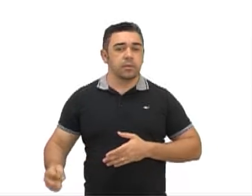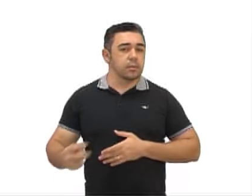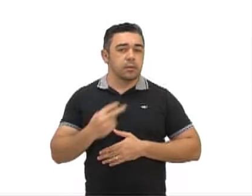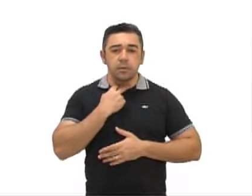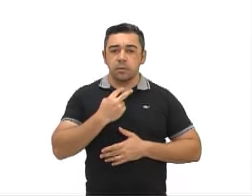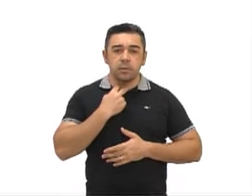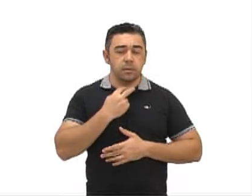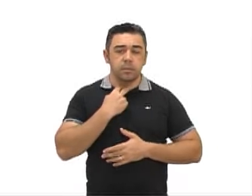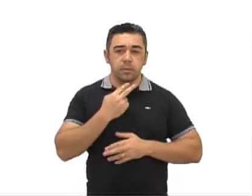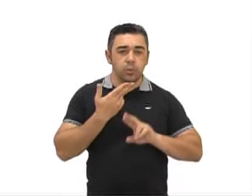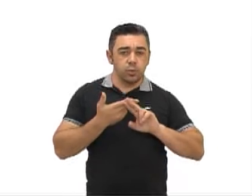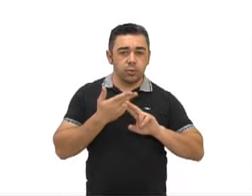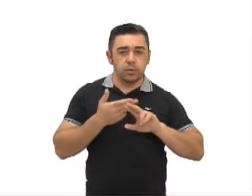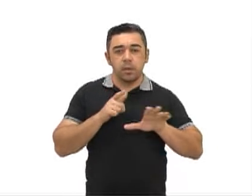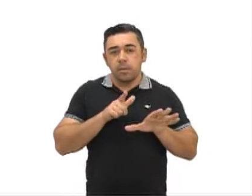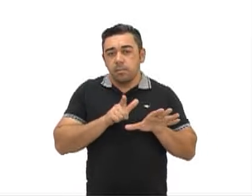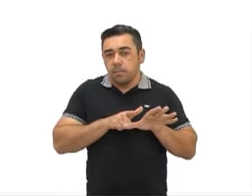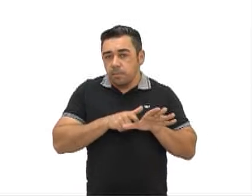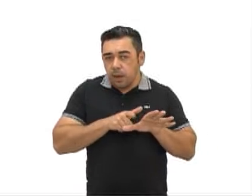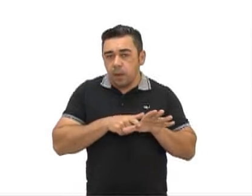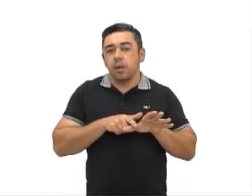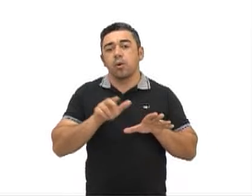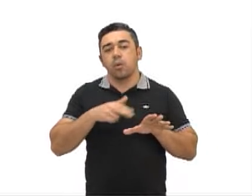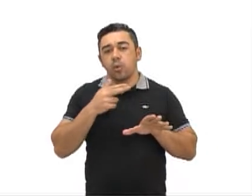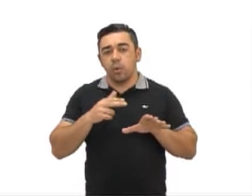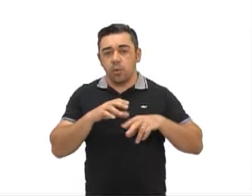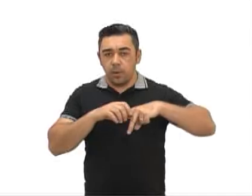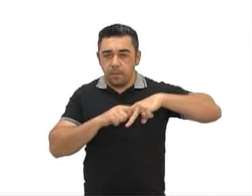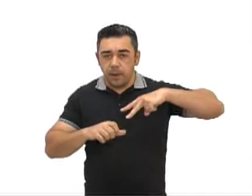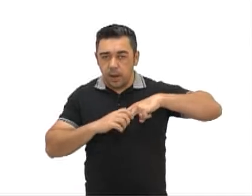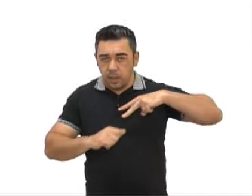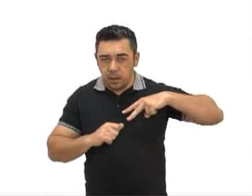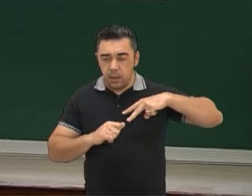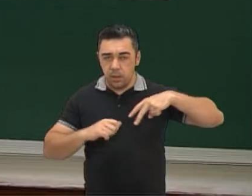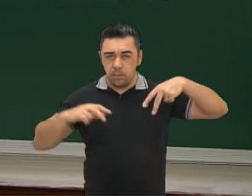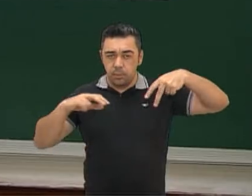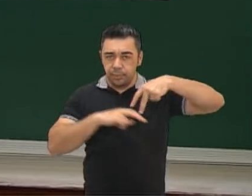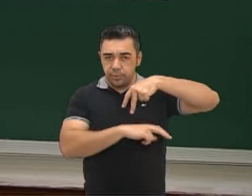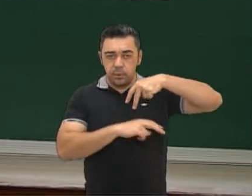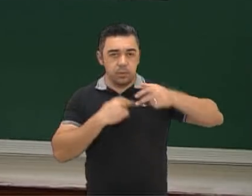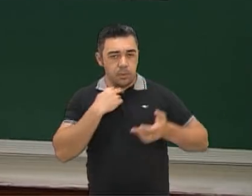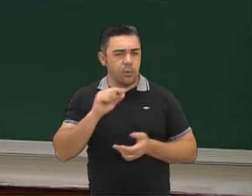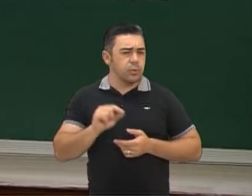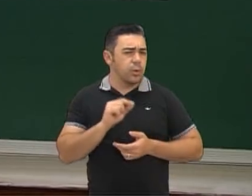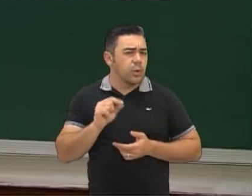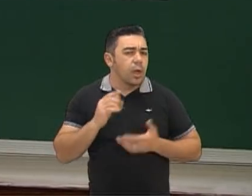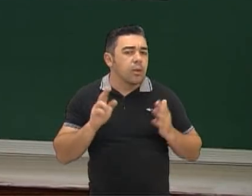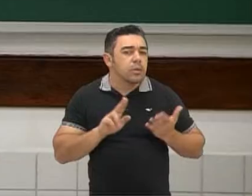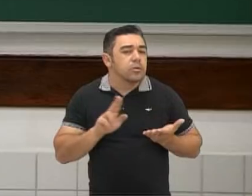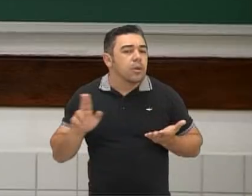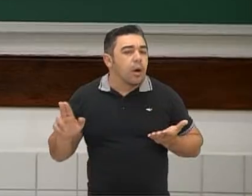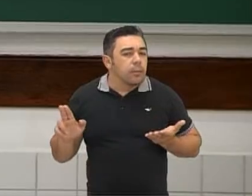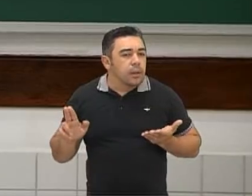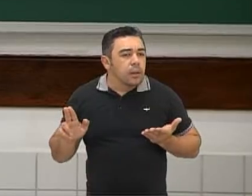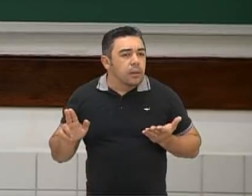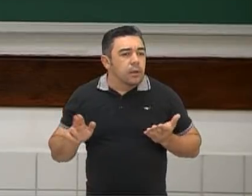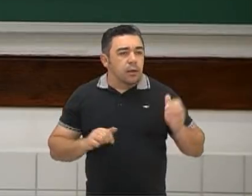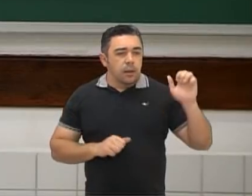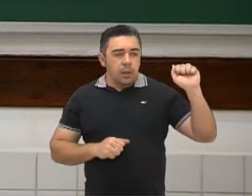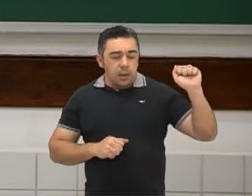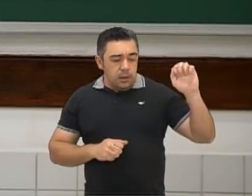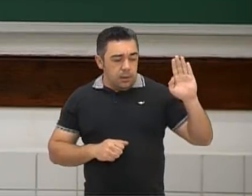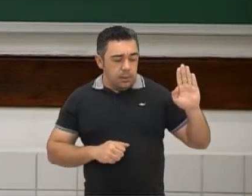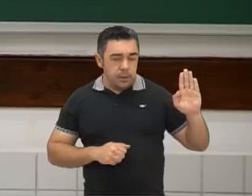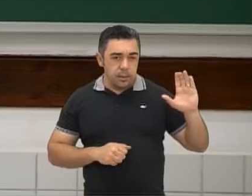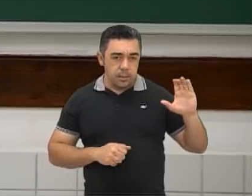permitido o uso das pernas ou dos pés. Então, essa descrição refere-se a que jogada? Dê uma